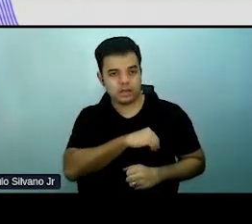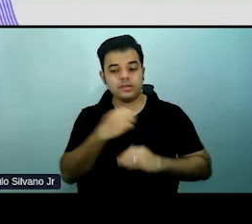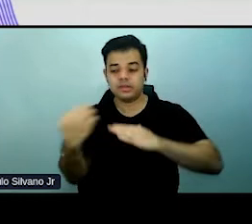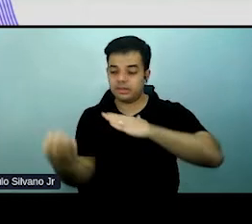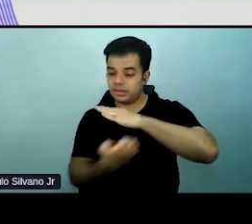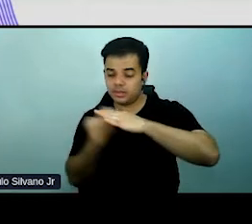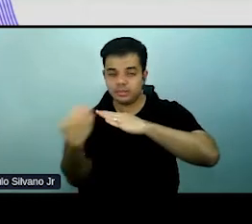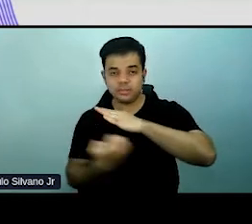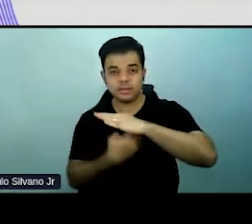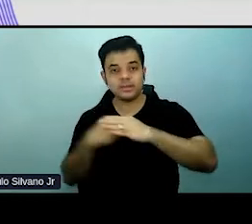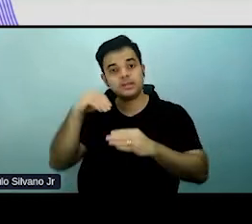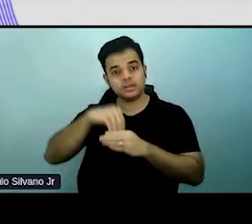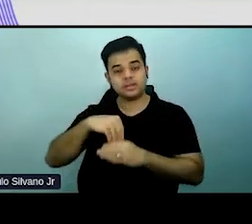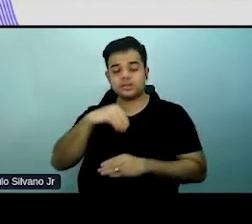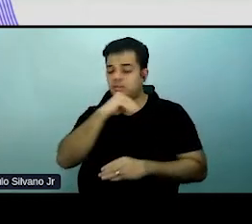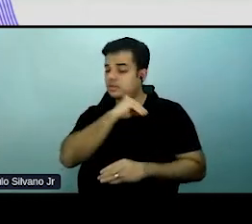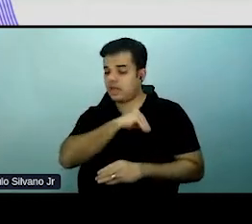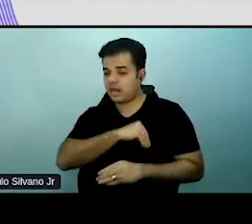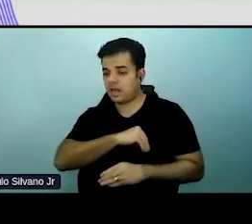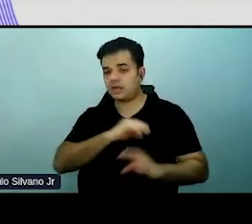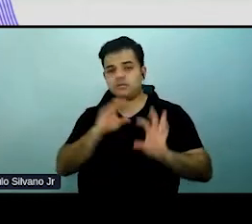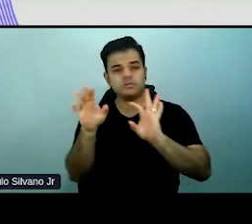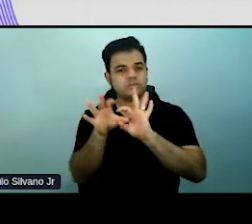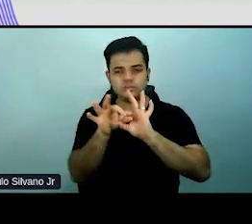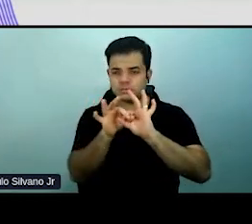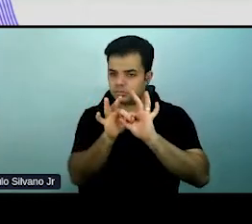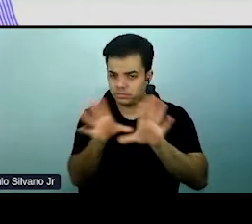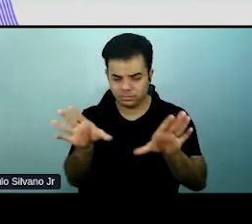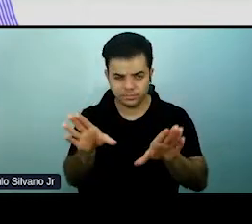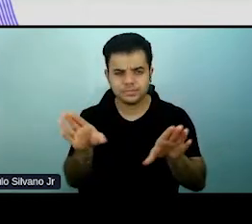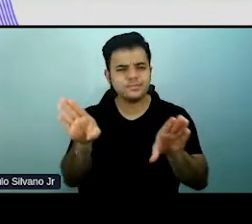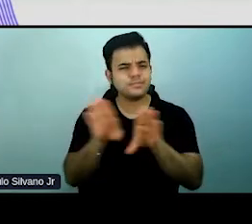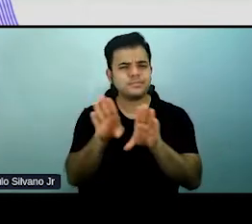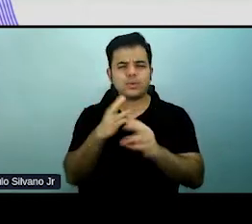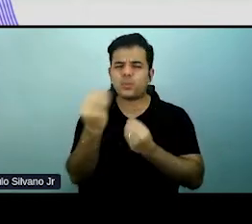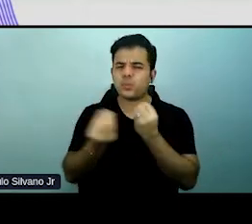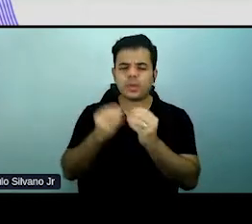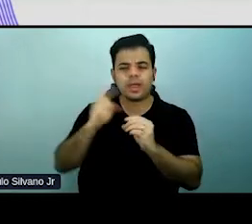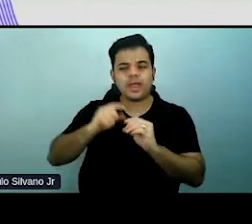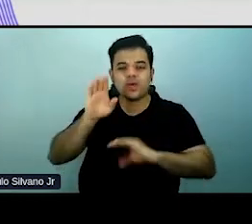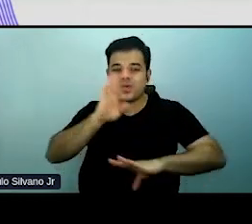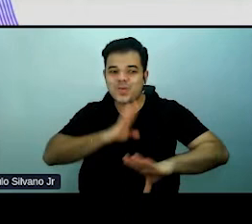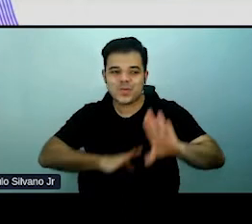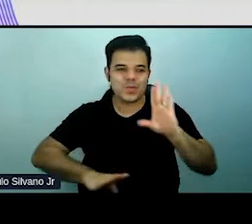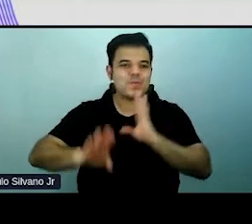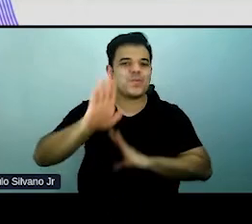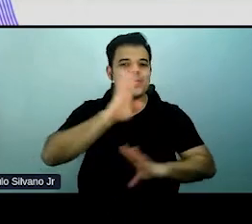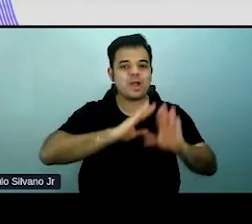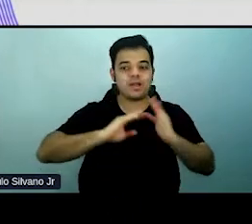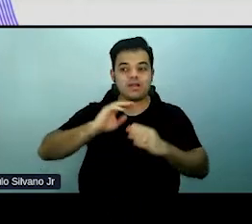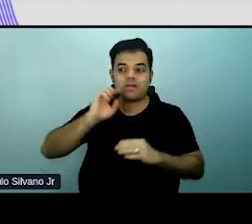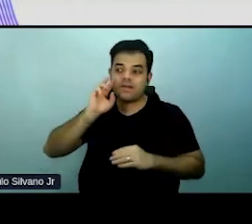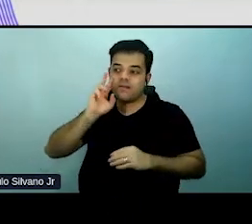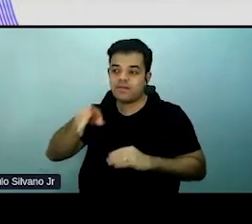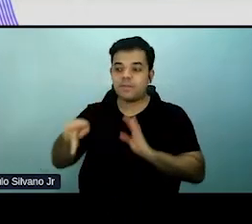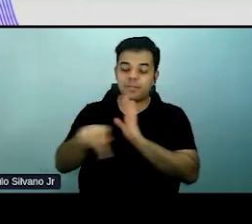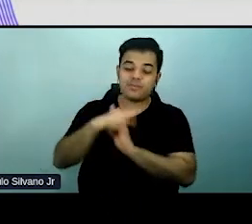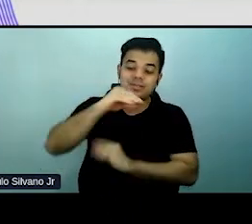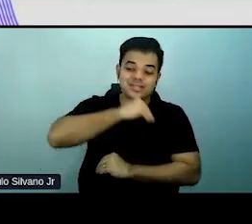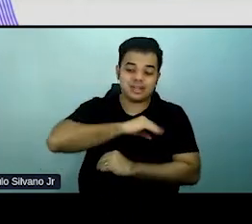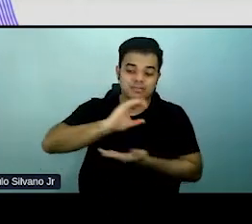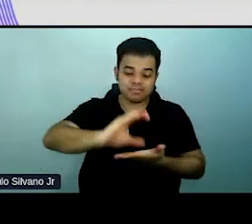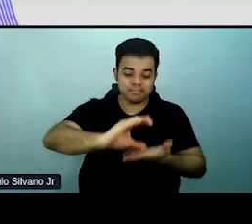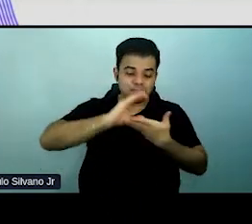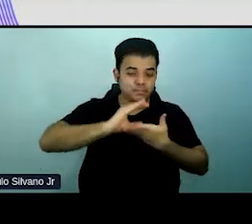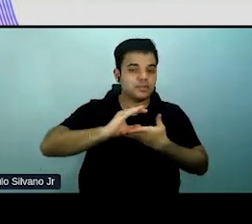empresa são abertos, né? Então, tem esse cuidado também da gente olhar para a questão salarial